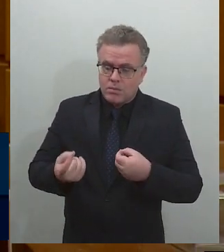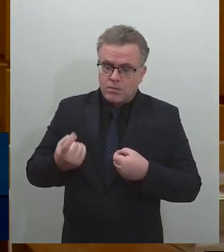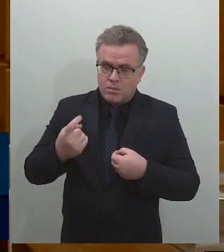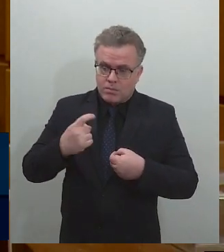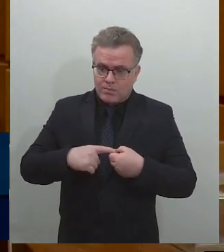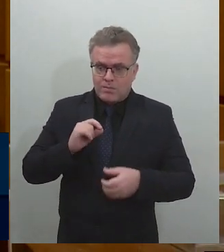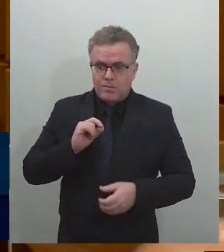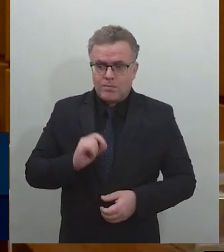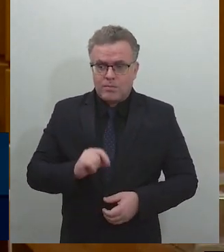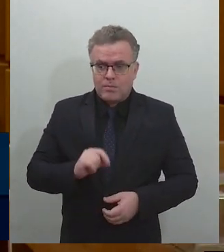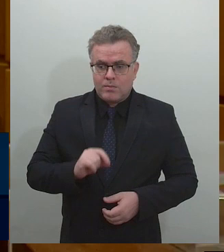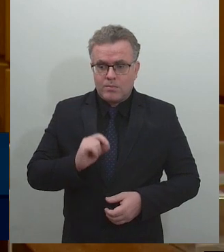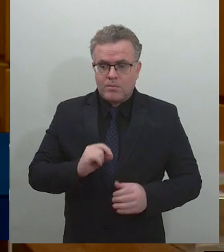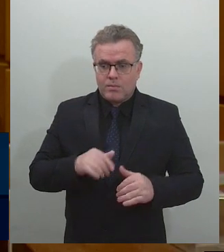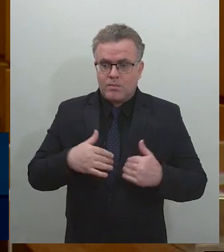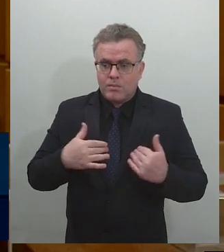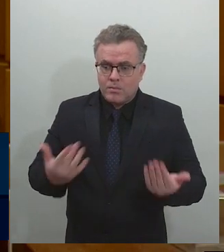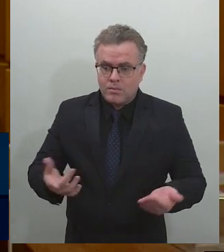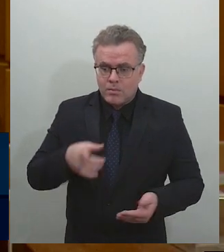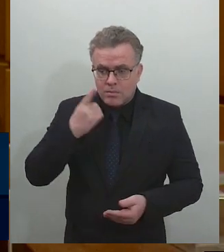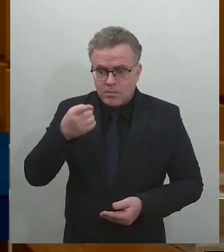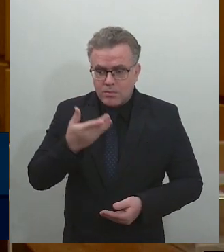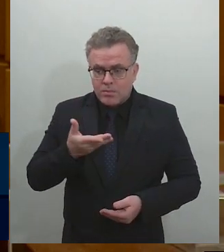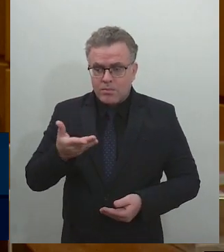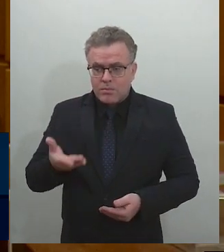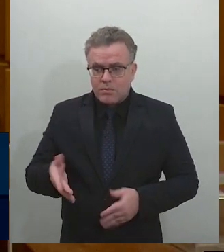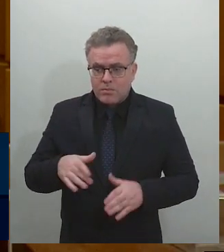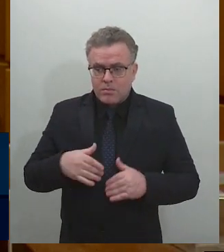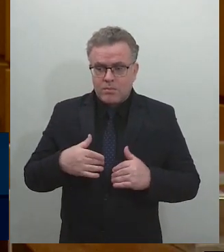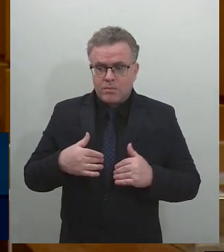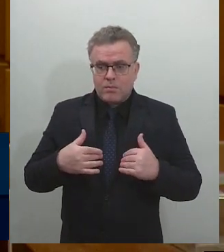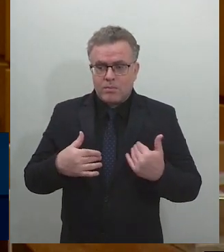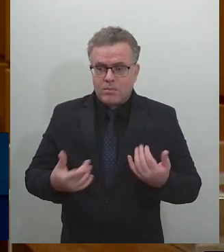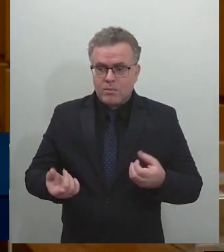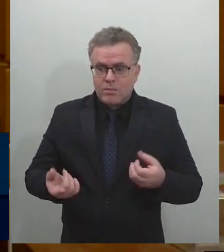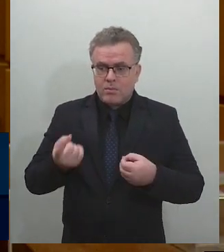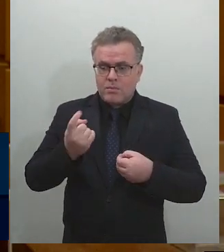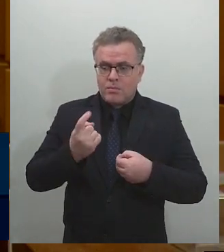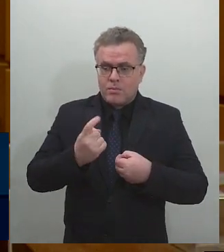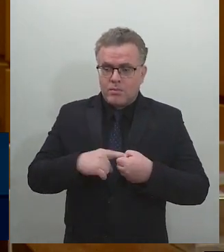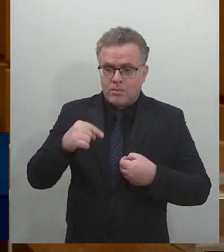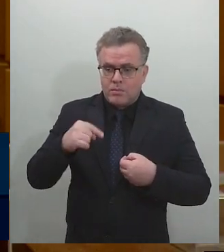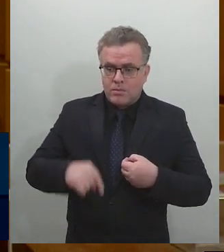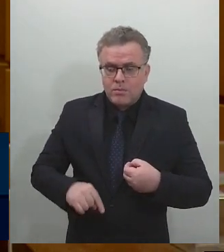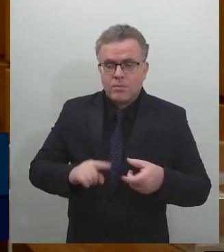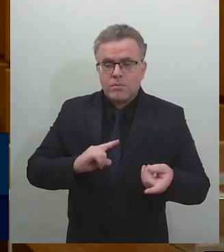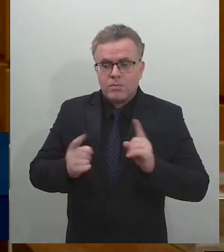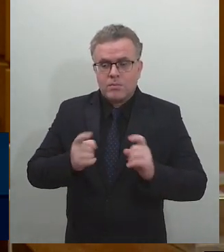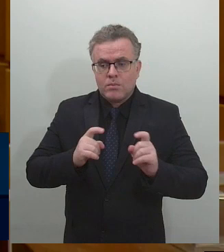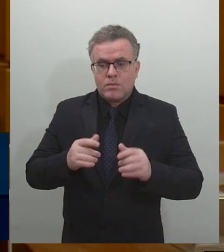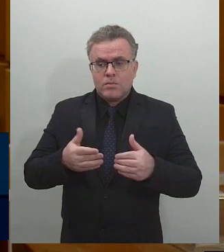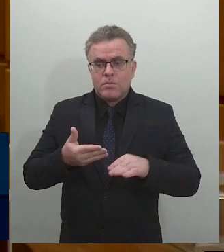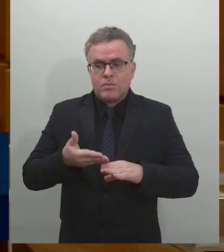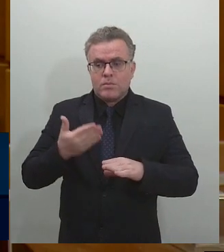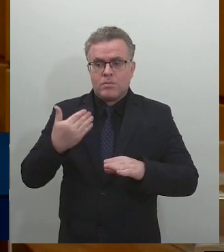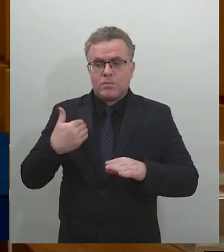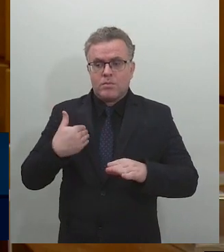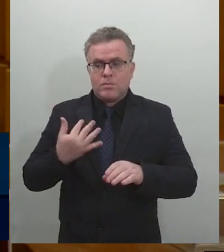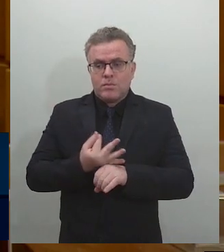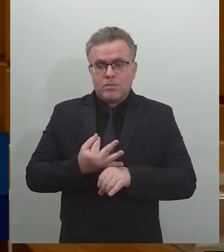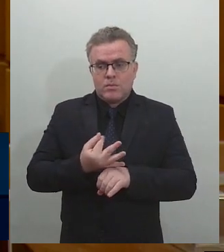Manuel Marcos, aos nossos trabalhos, esse período de recesso que a gente precisa também para poder voltar,